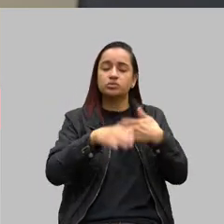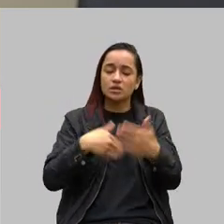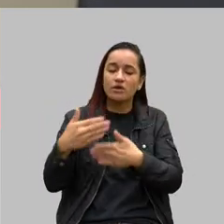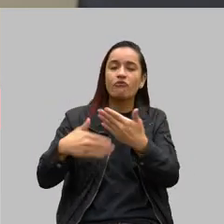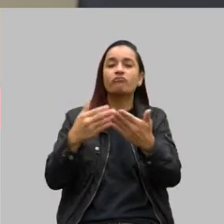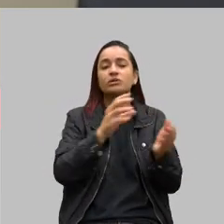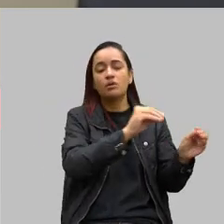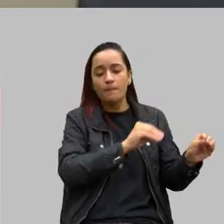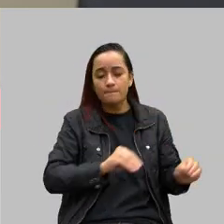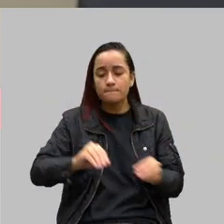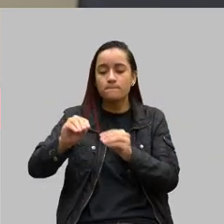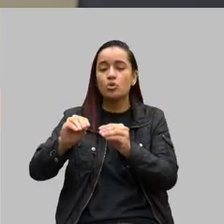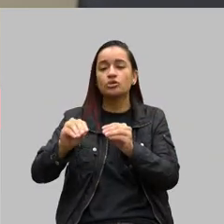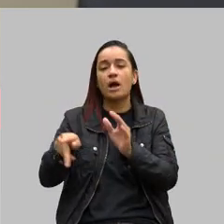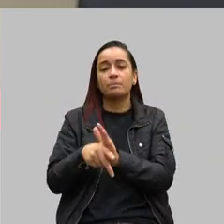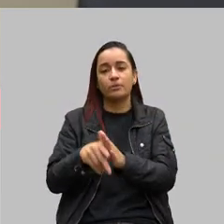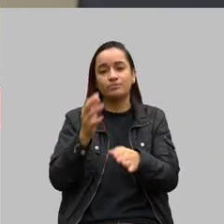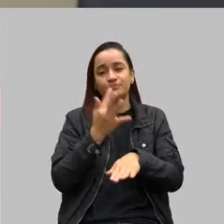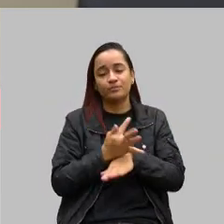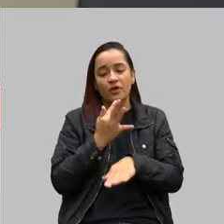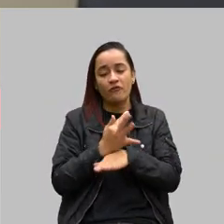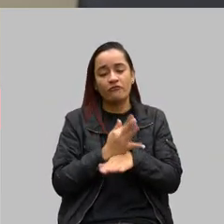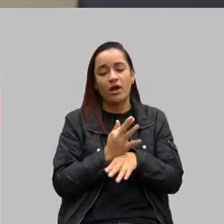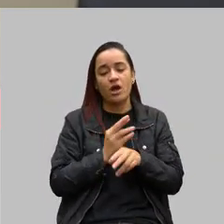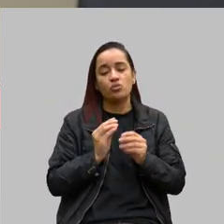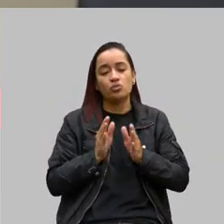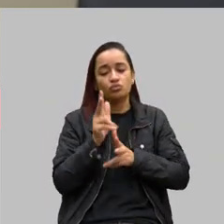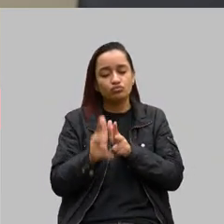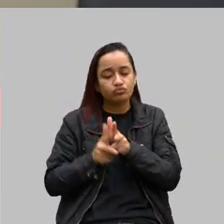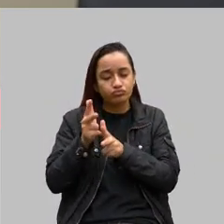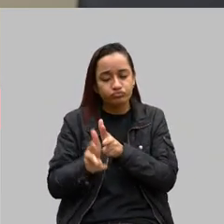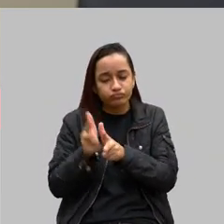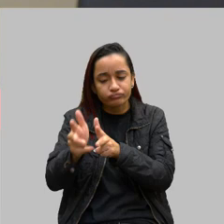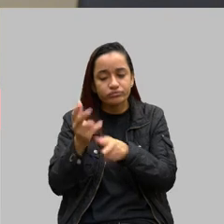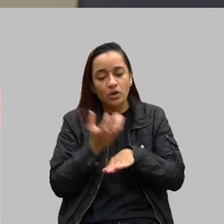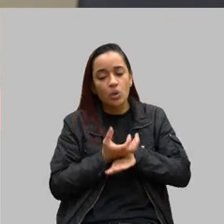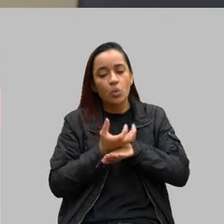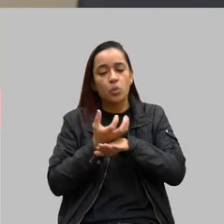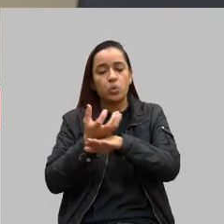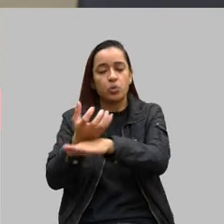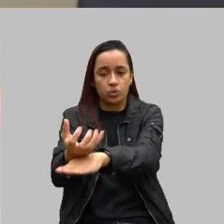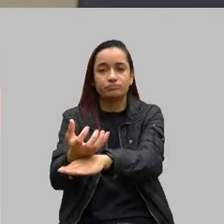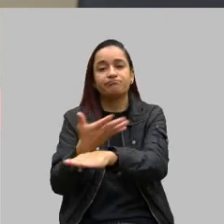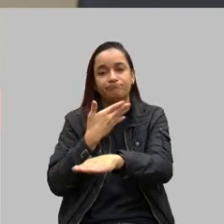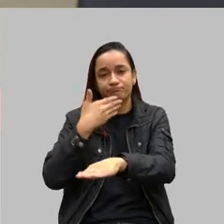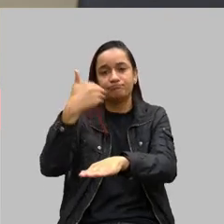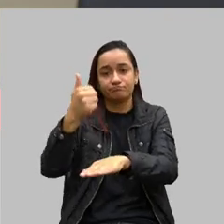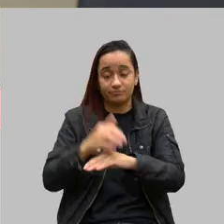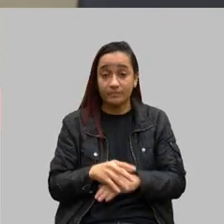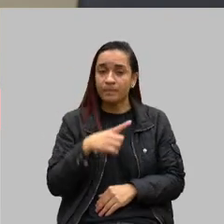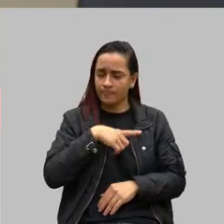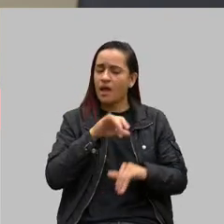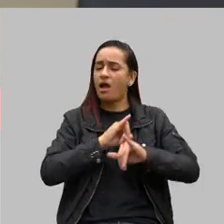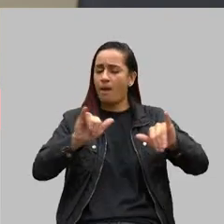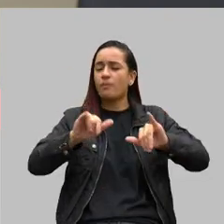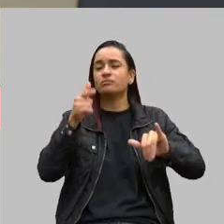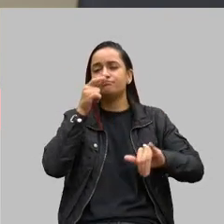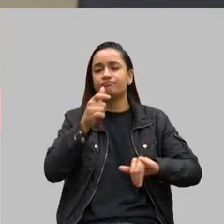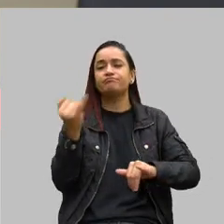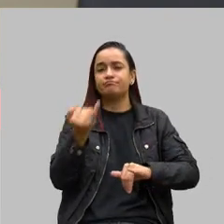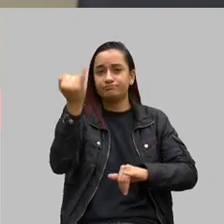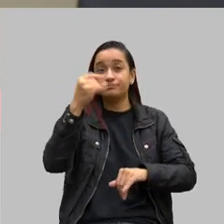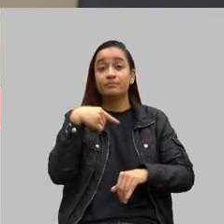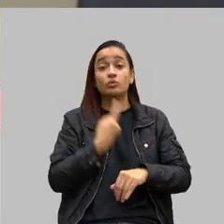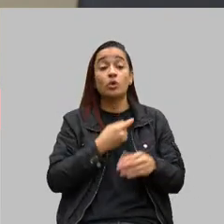migrar pro modal Ferroviário e essa janela que o Marco legal nos traz é uma oportunidade muito importante e aí quando a gente menciona aqui a os pedidos de